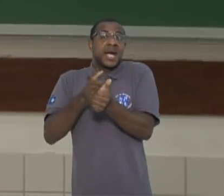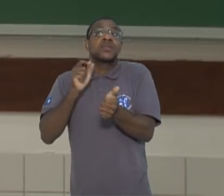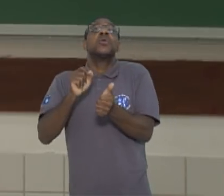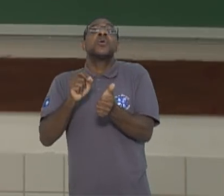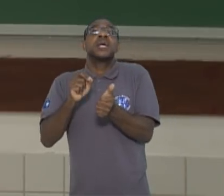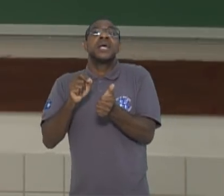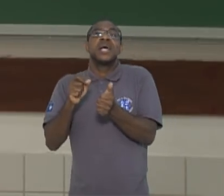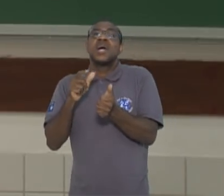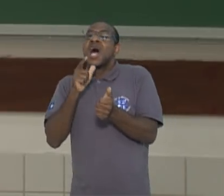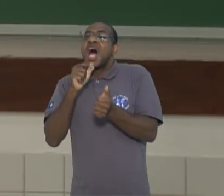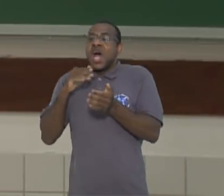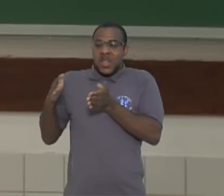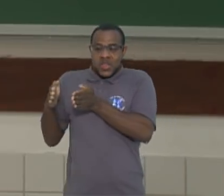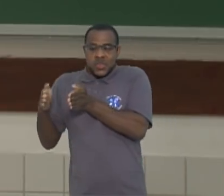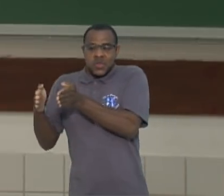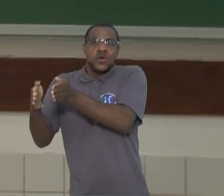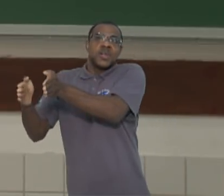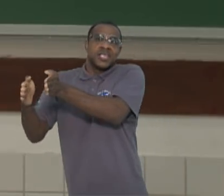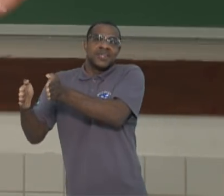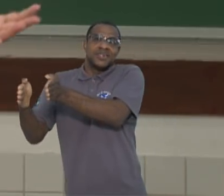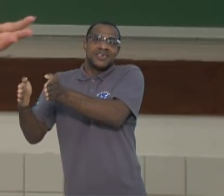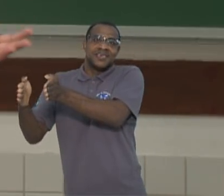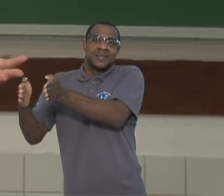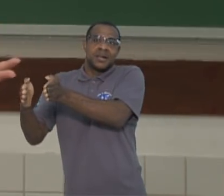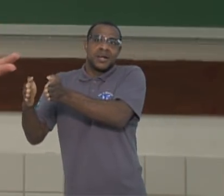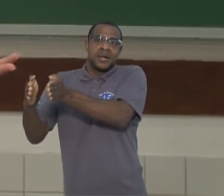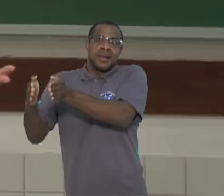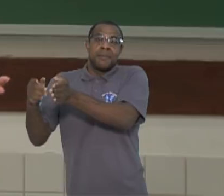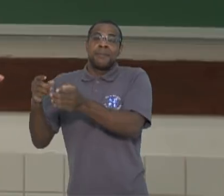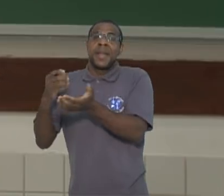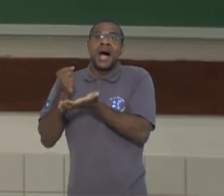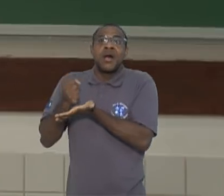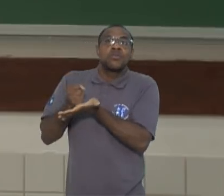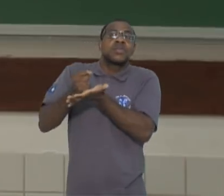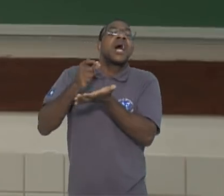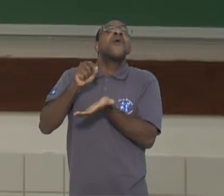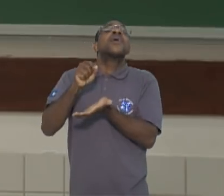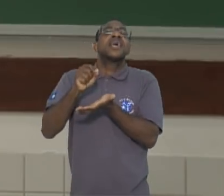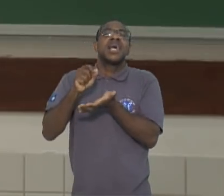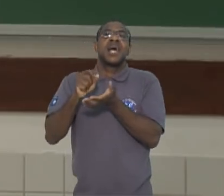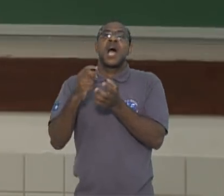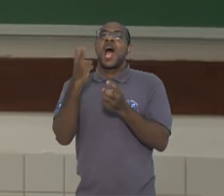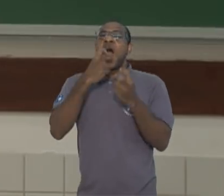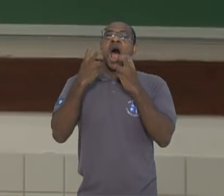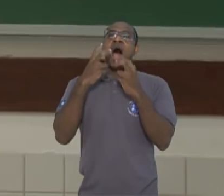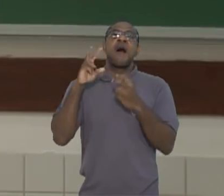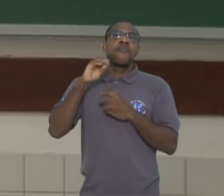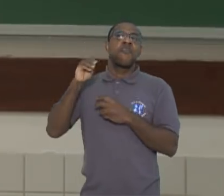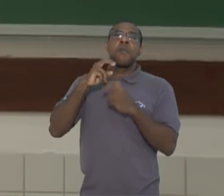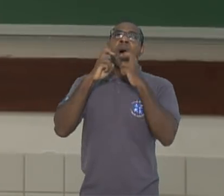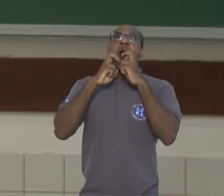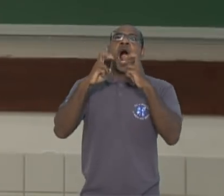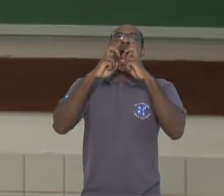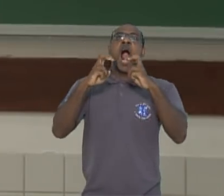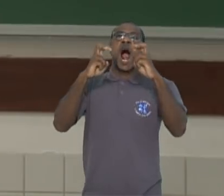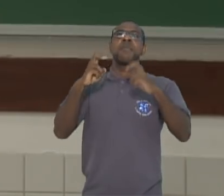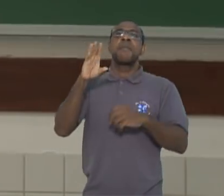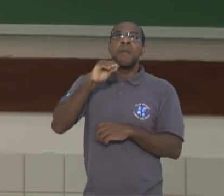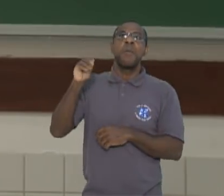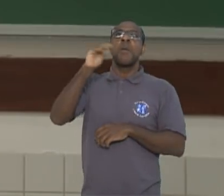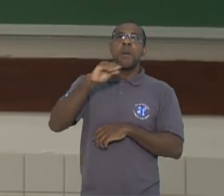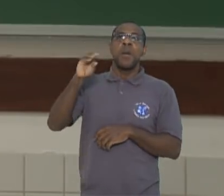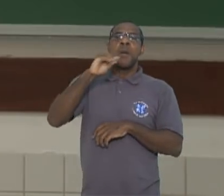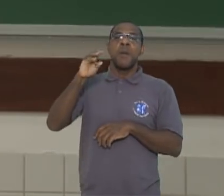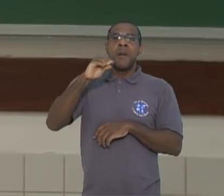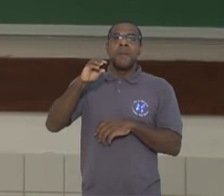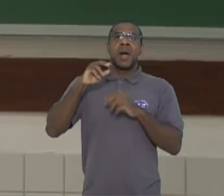dos artistas, né? Porque vocês imaginam, um espaço tão grandioso, né? Como que a voz do artista ia chegar? Então, eles usavam